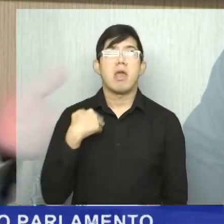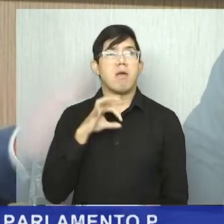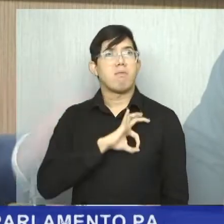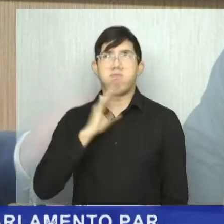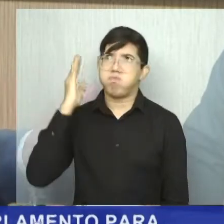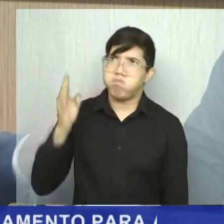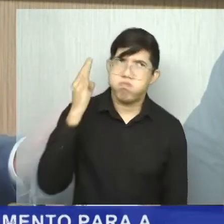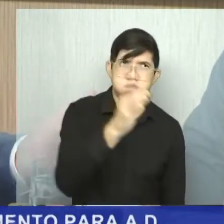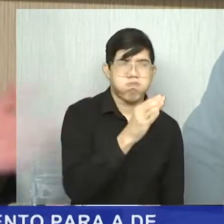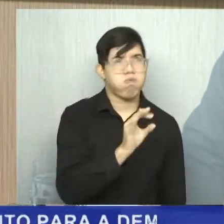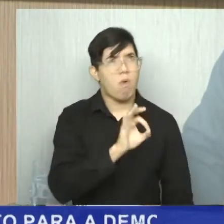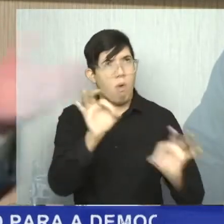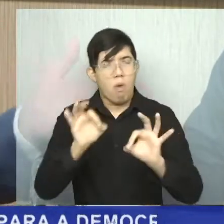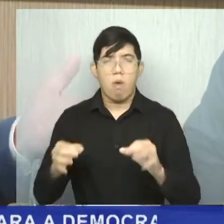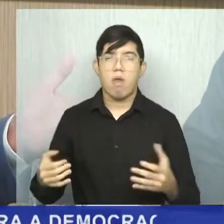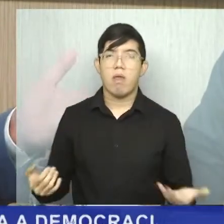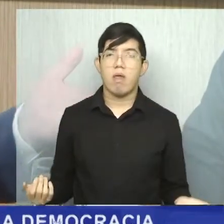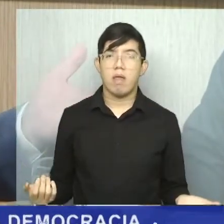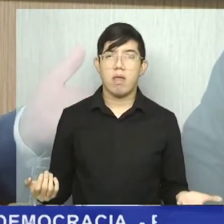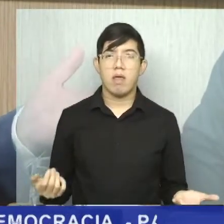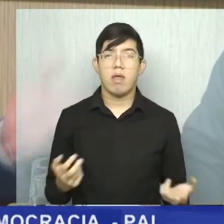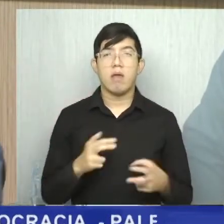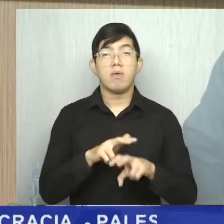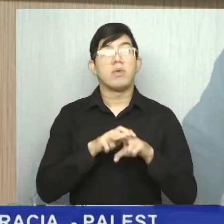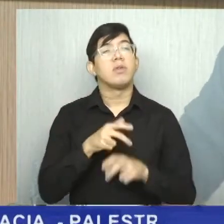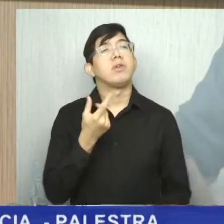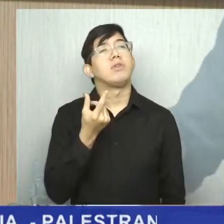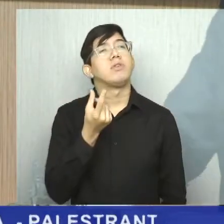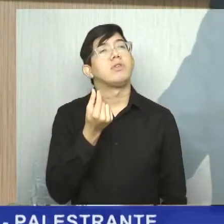ver? Me diz de onde vem o dinheiro. Então, tu gosta de ser enganado.